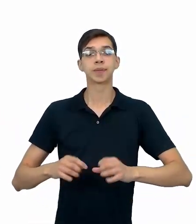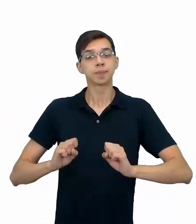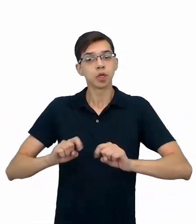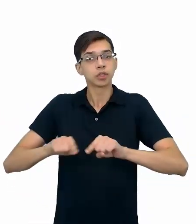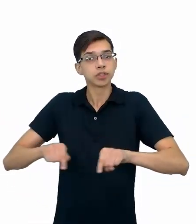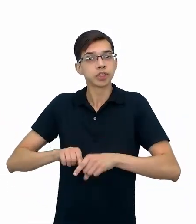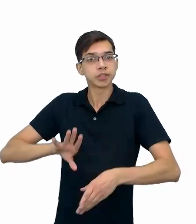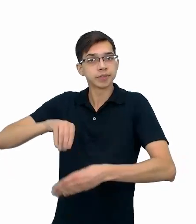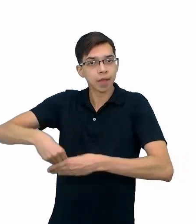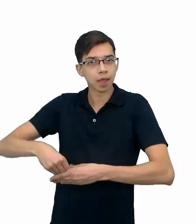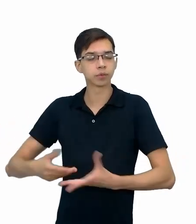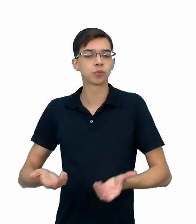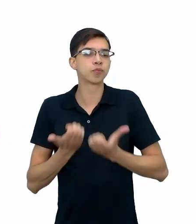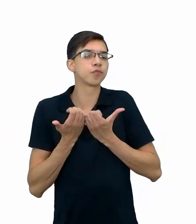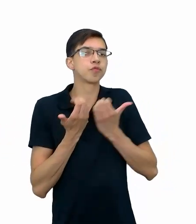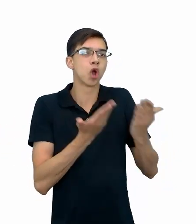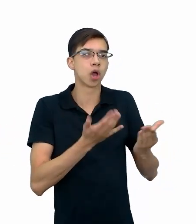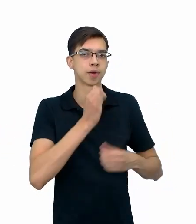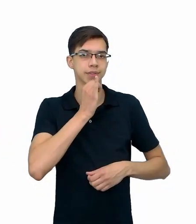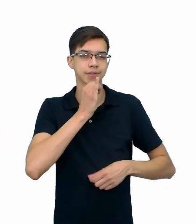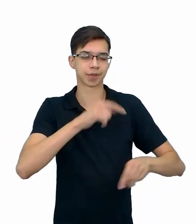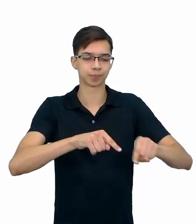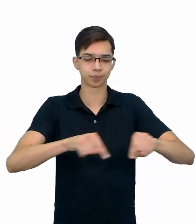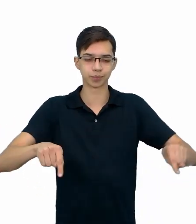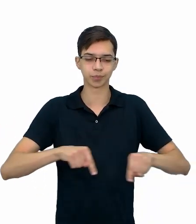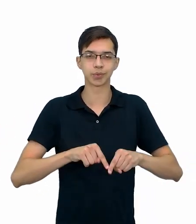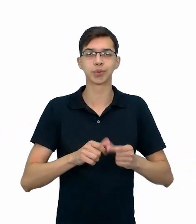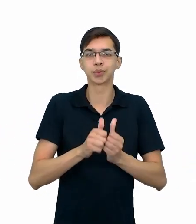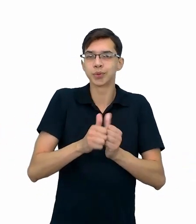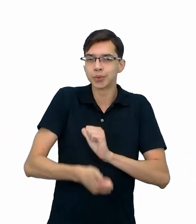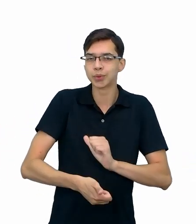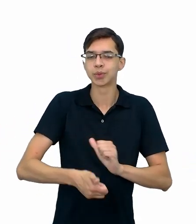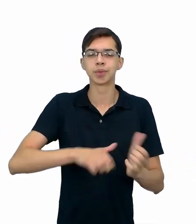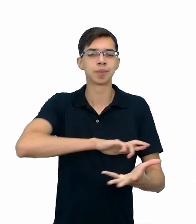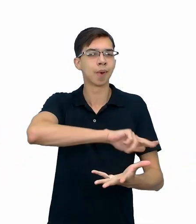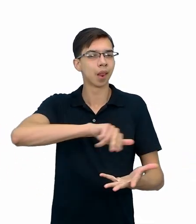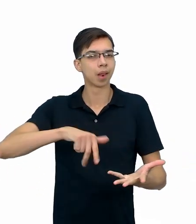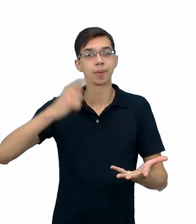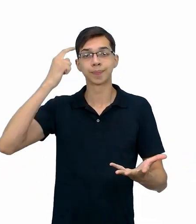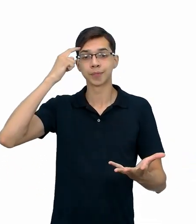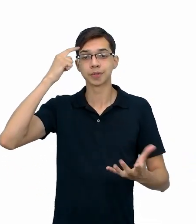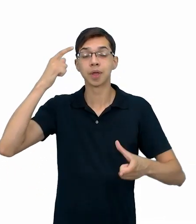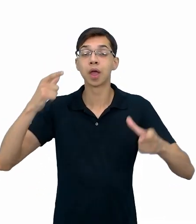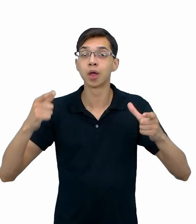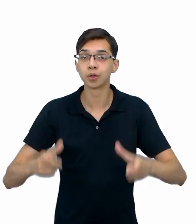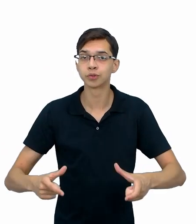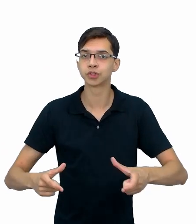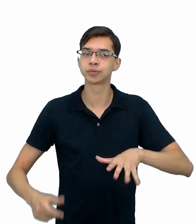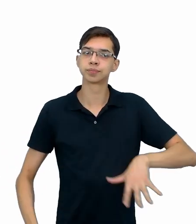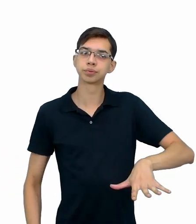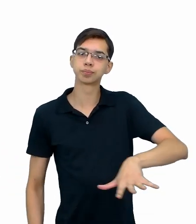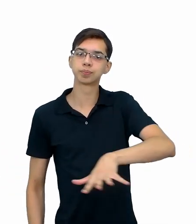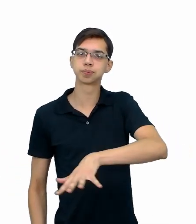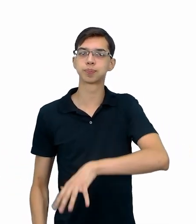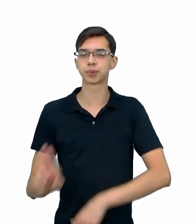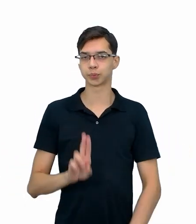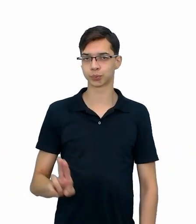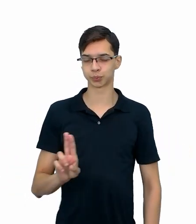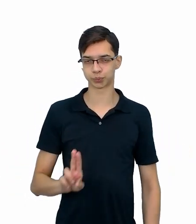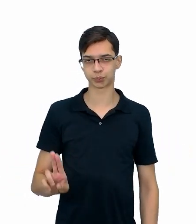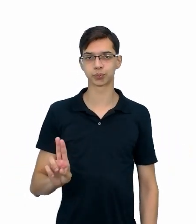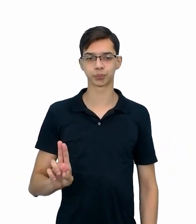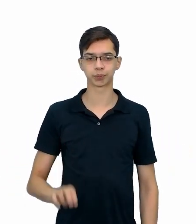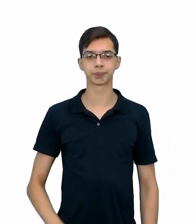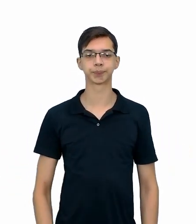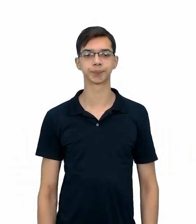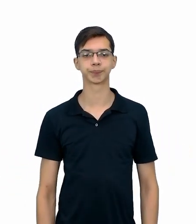quadra, né, na quadra esportiva. Então, pensar o que a sua escola tem e quais espaços podem ser utilizados. Estabelecer os